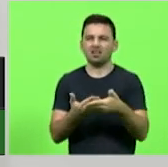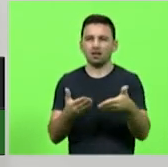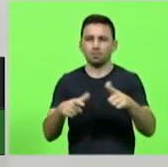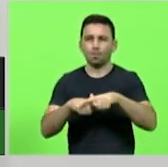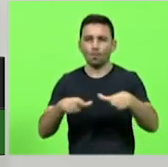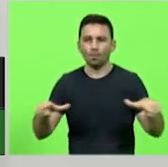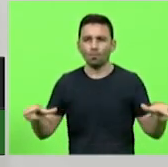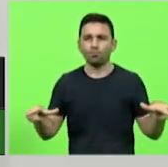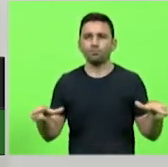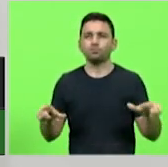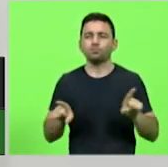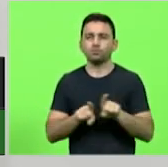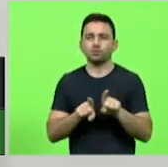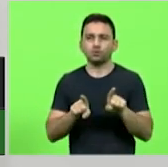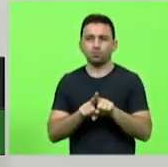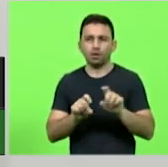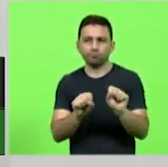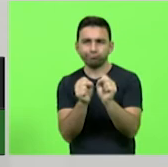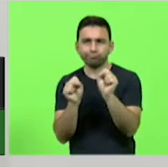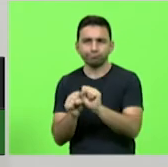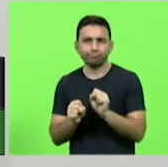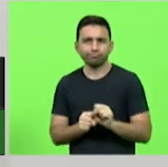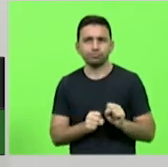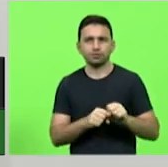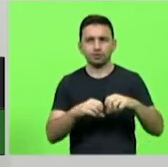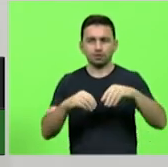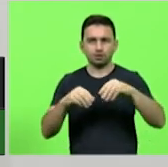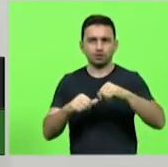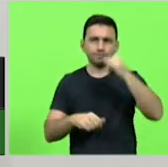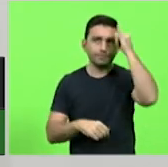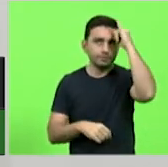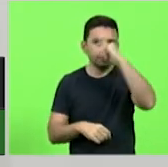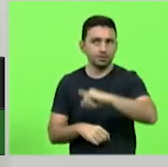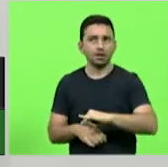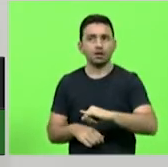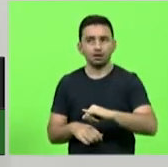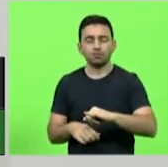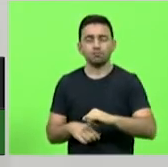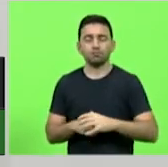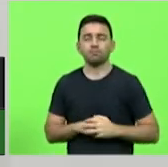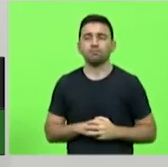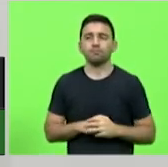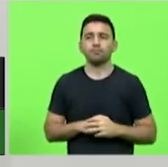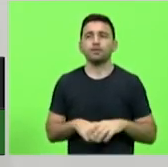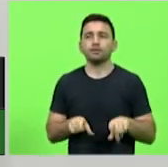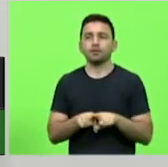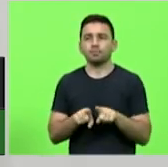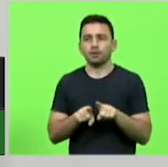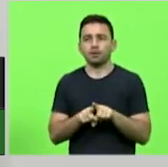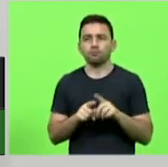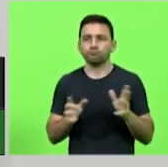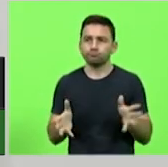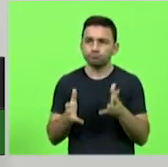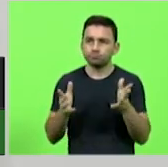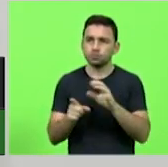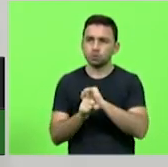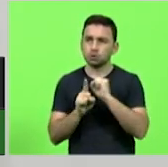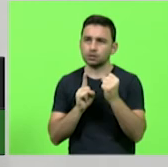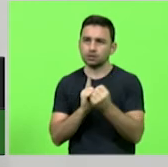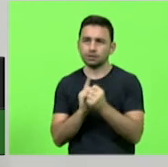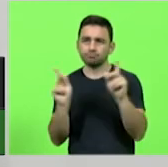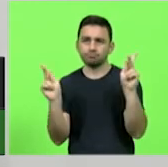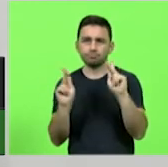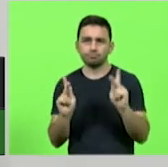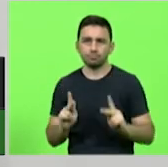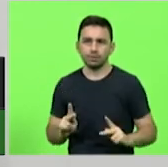deter e reverter a degradação da terra e deter a perda da biodiversidade. Promover sociedades pacíficas e